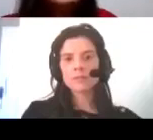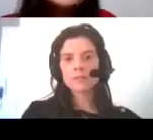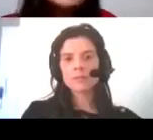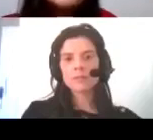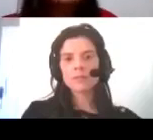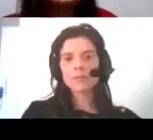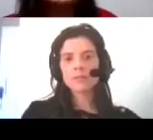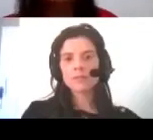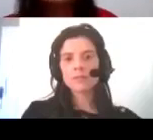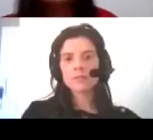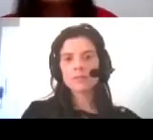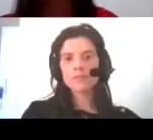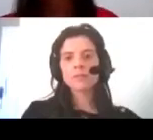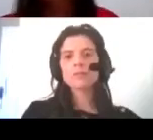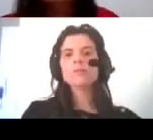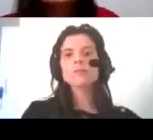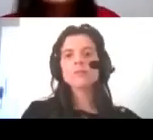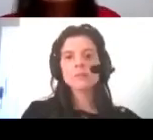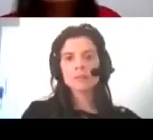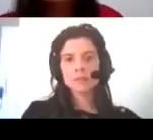6.399, e também o Decreto Municipal